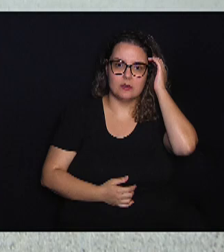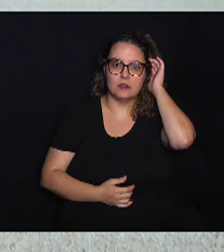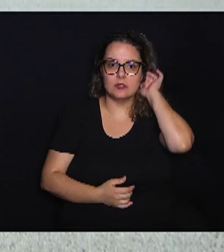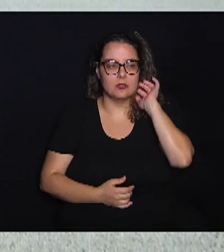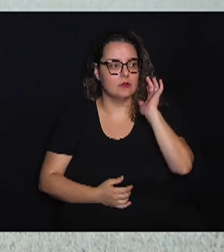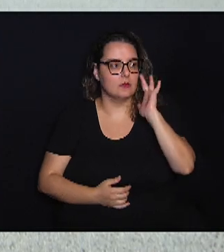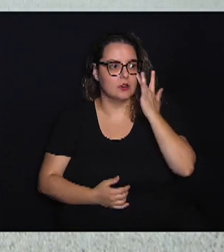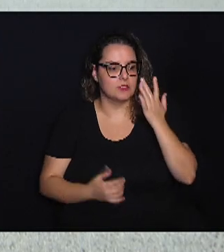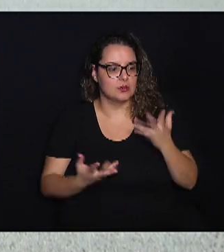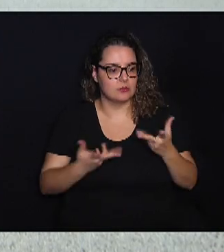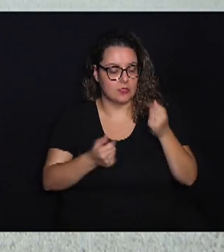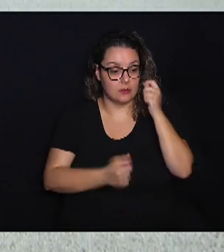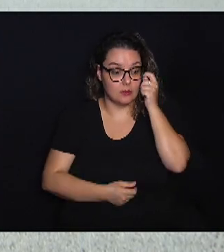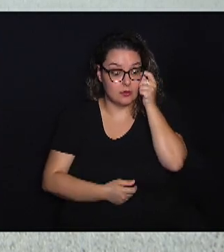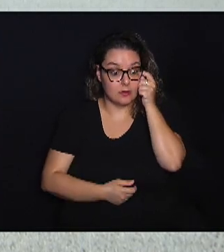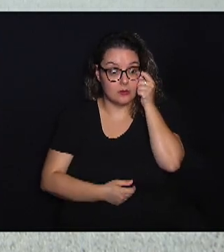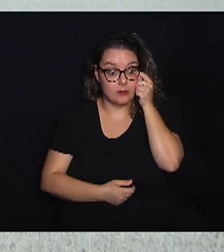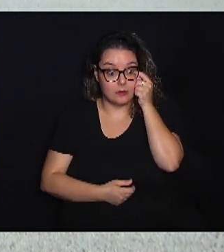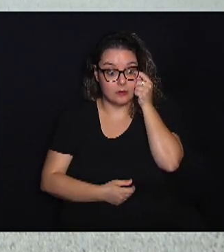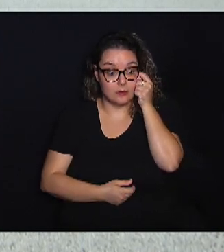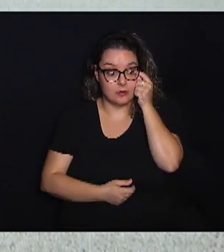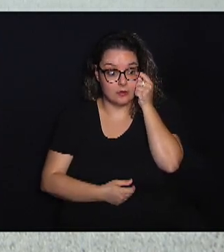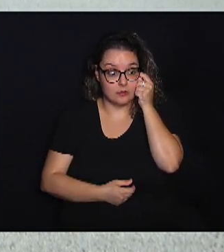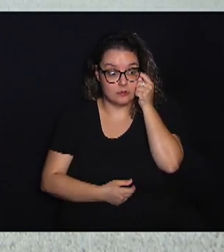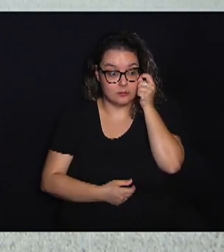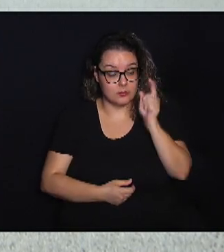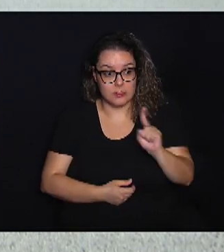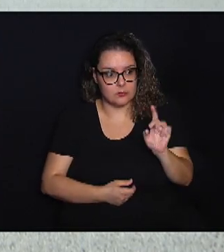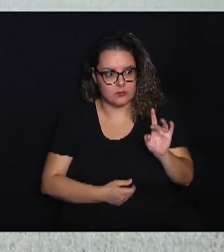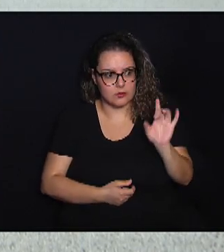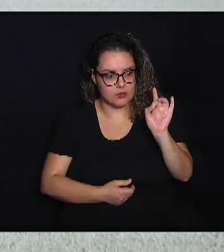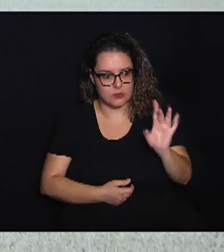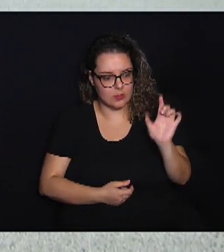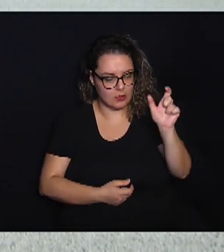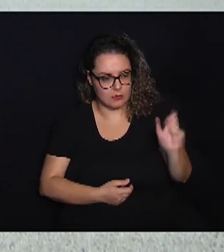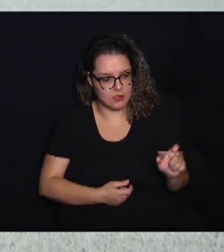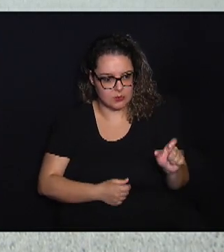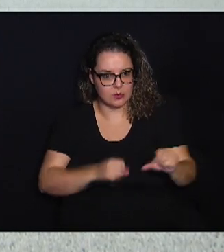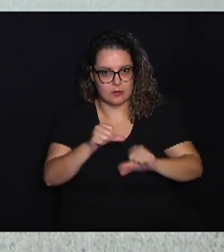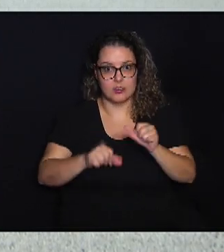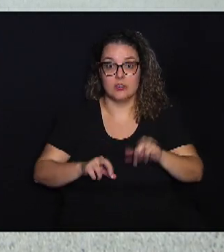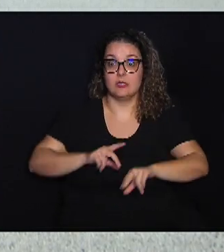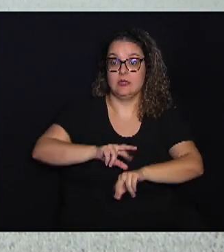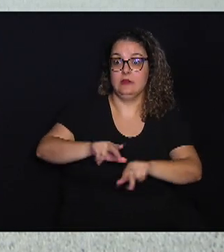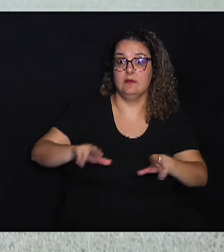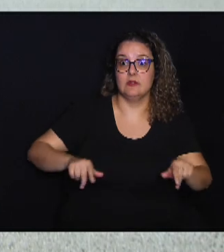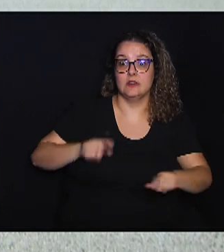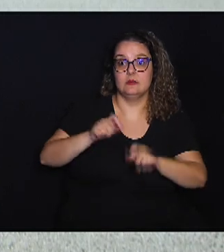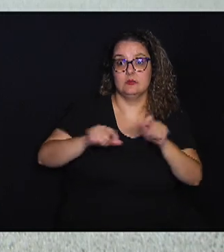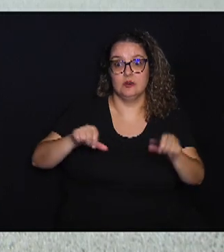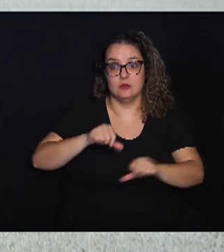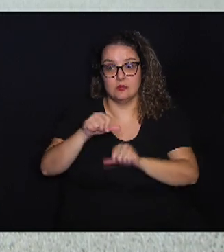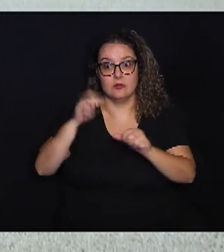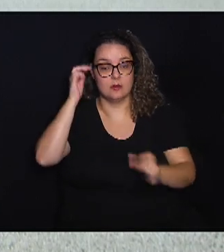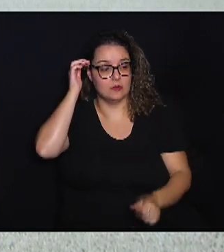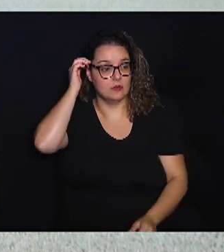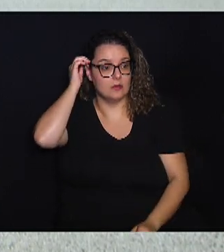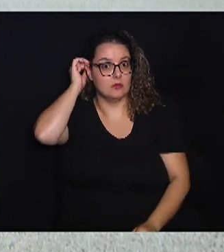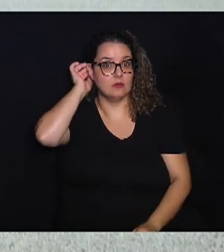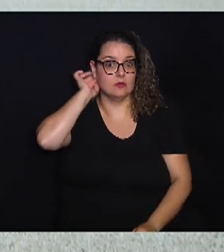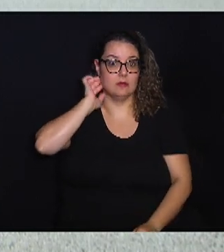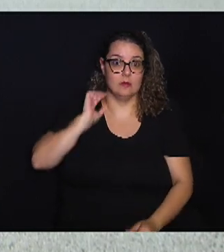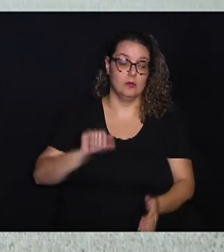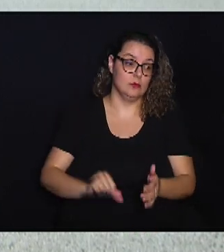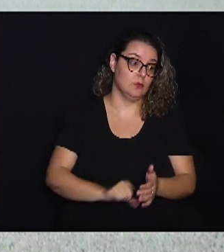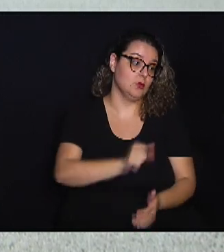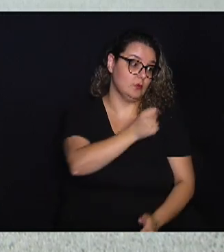sensacional. Porque não é só a pessoa que está mudando, né? Tem muita gente mudando, indo aí para o 1º ano